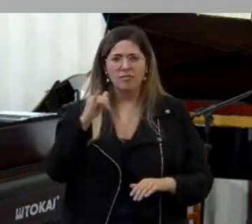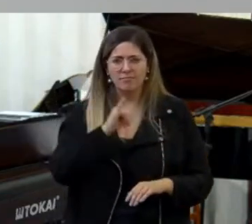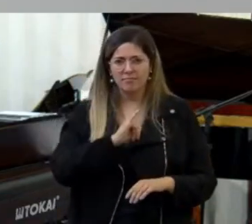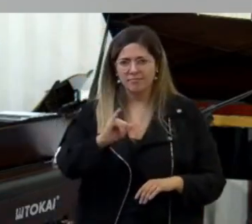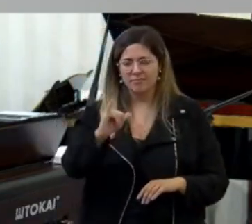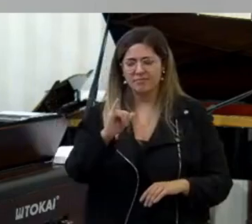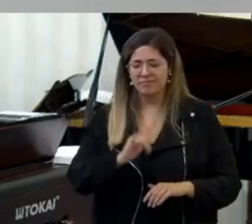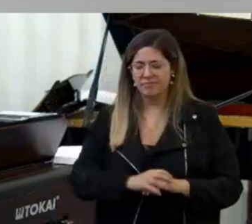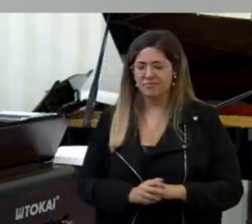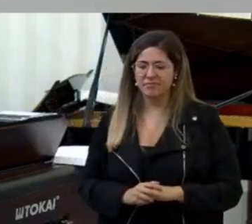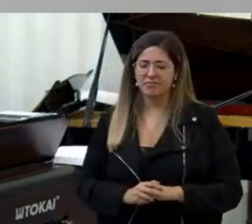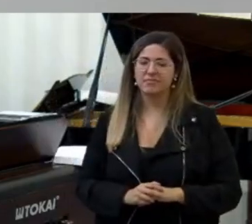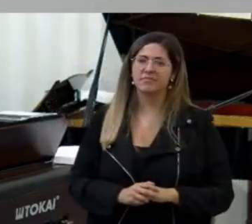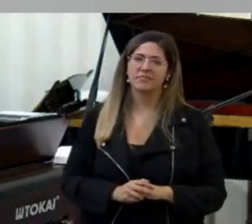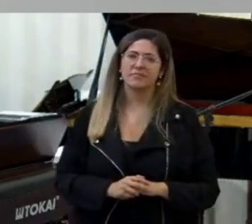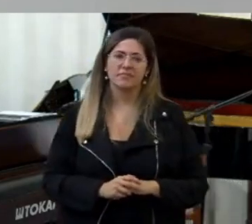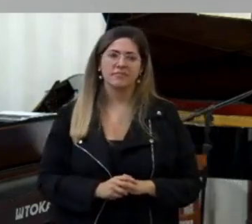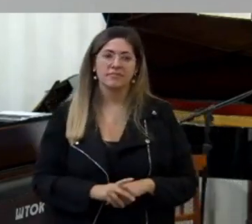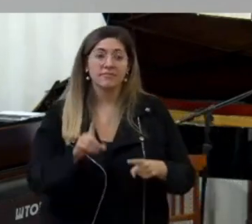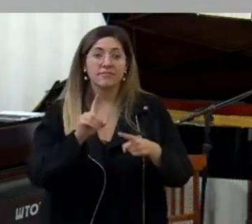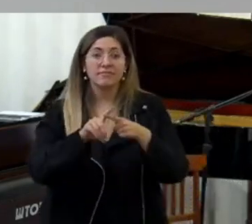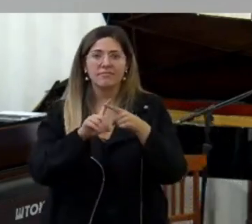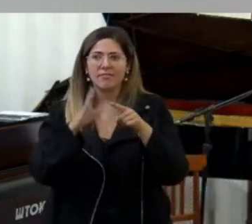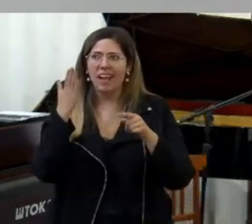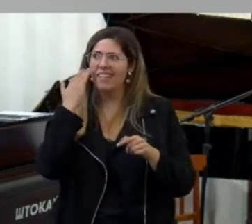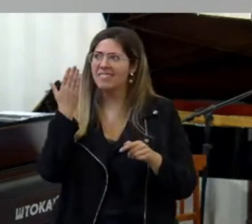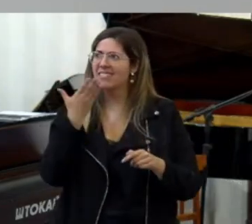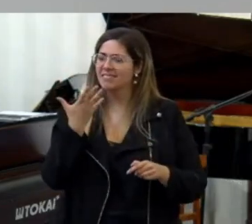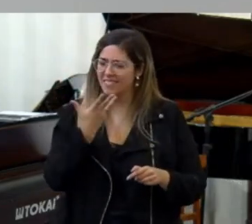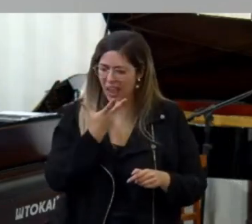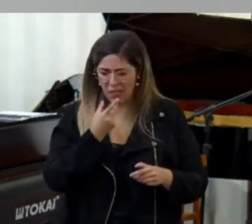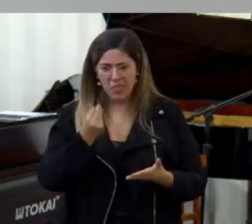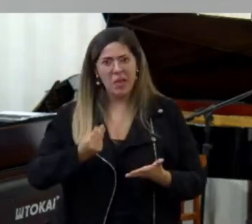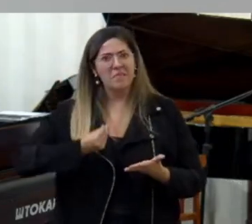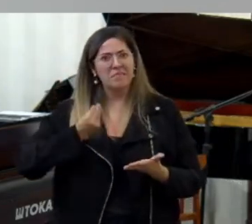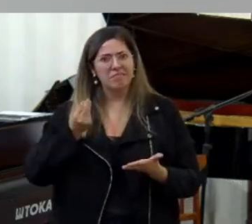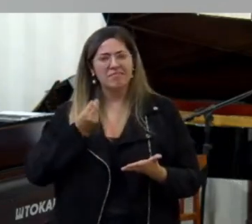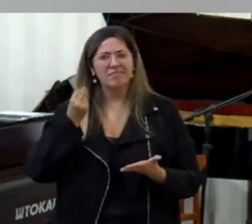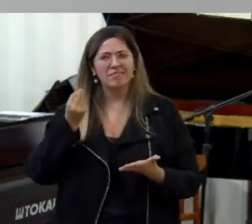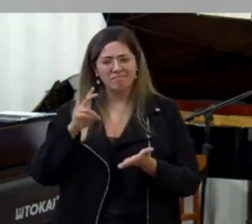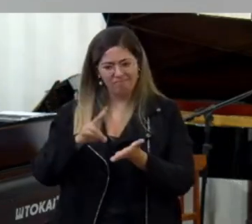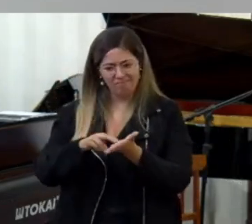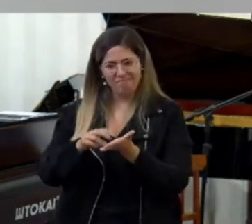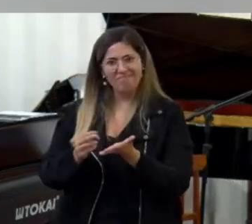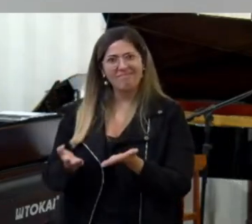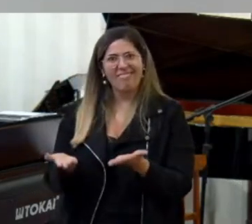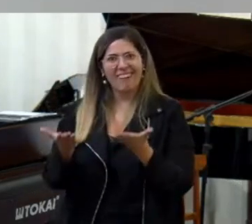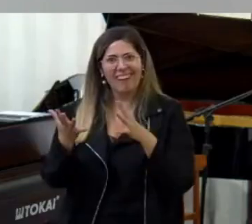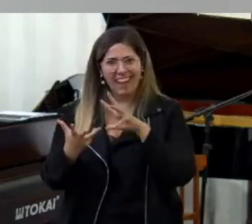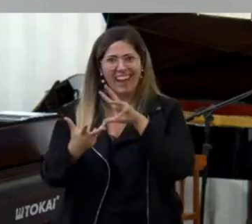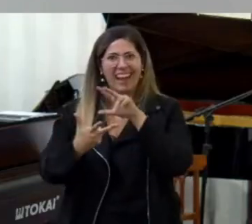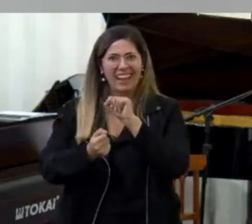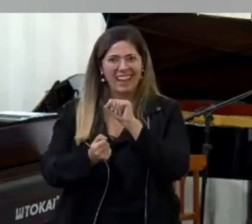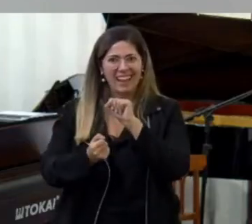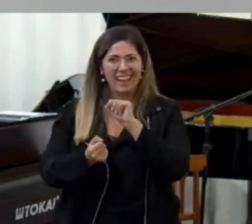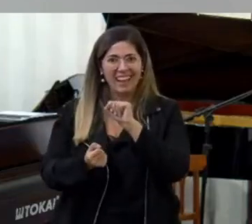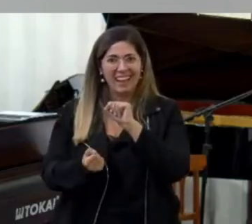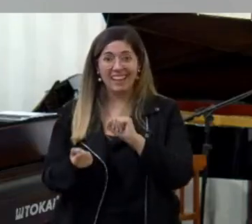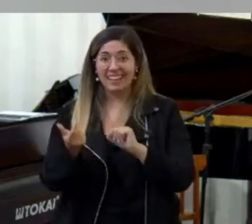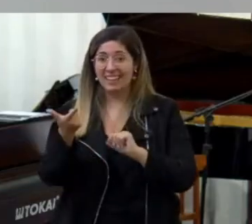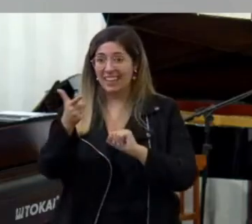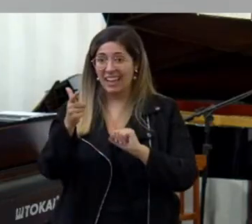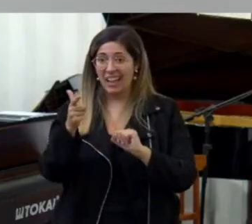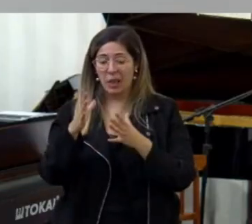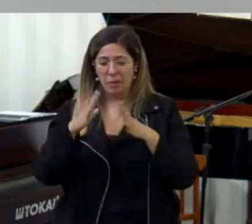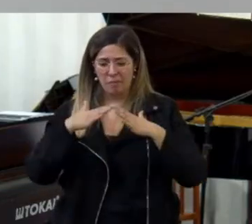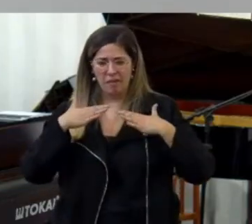Jó disse. Jó falou: porque eu sei que o meu Redentor vive, e que por fim se levantará sobre a terra. Depois de consumida a